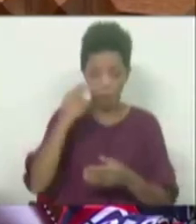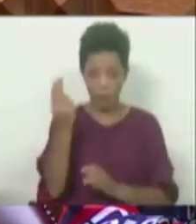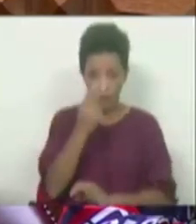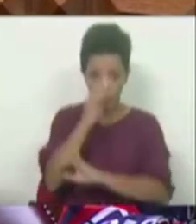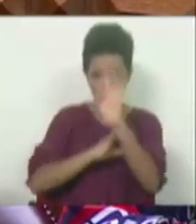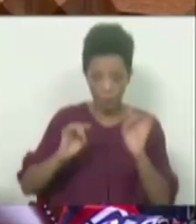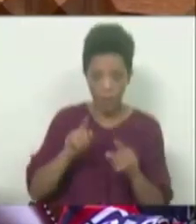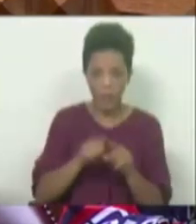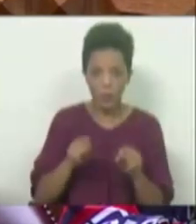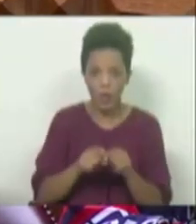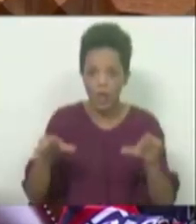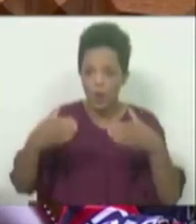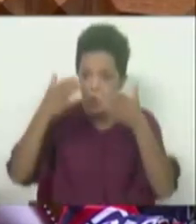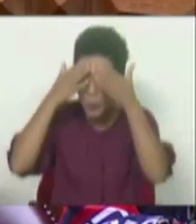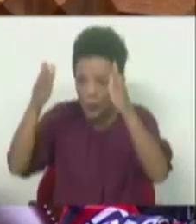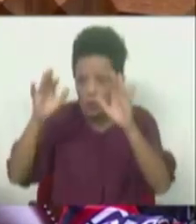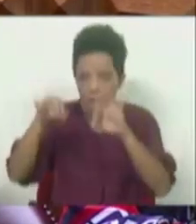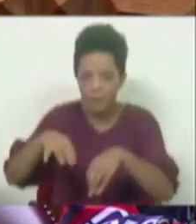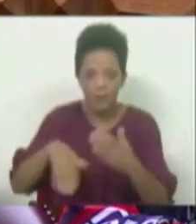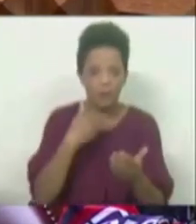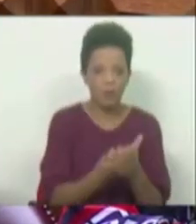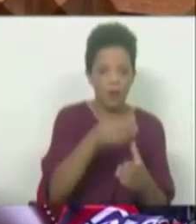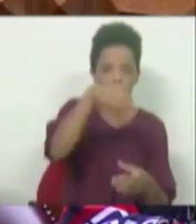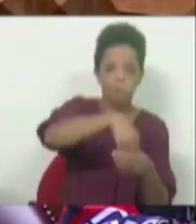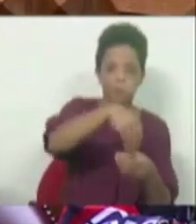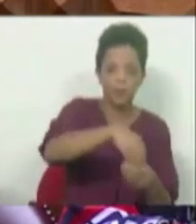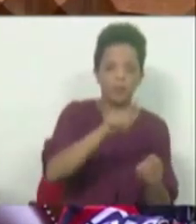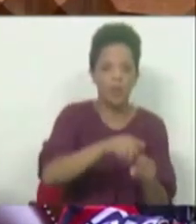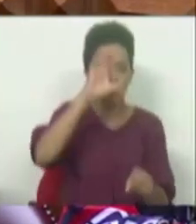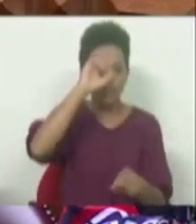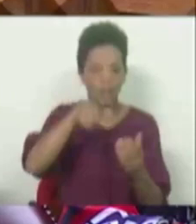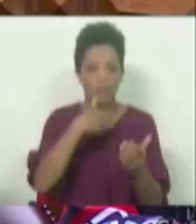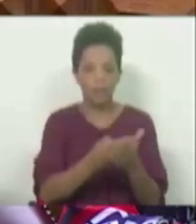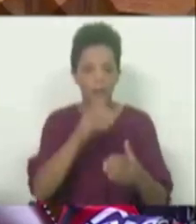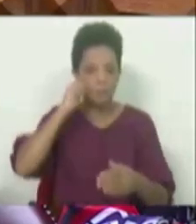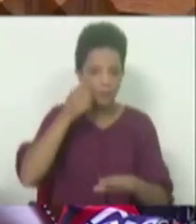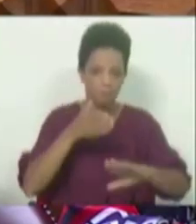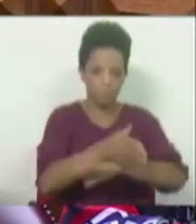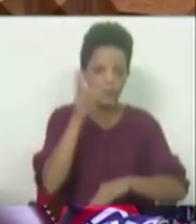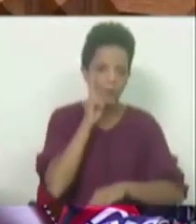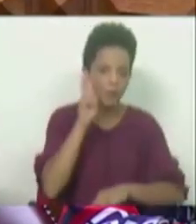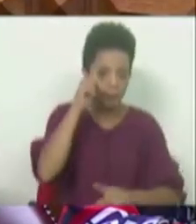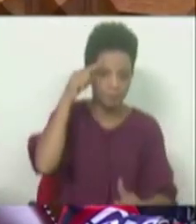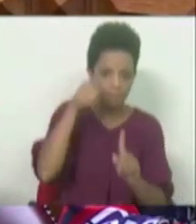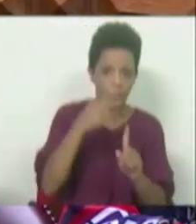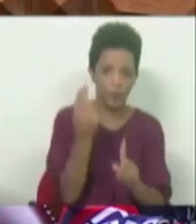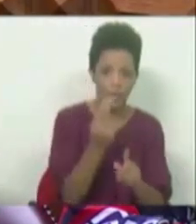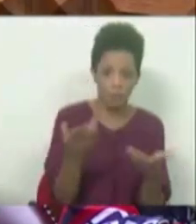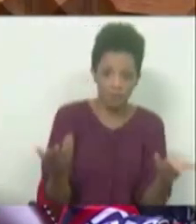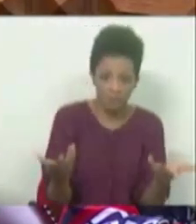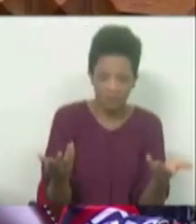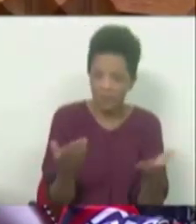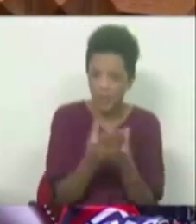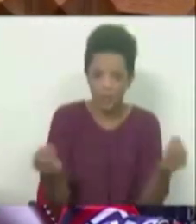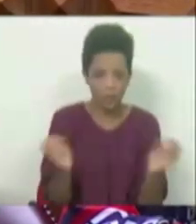Europeia deixar de ser um clube de democracias para ter no seu seio um Estado que mina diretamente os valores e os objetivos da União, não